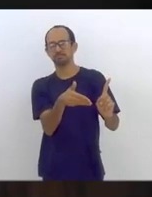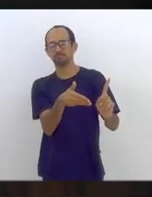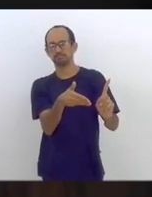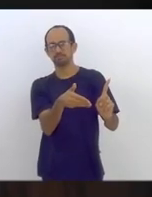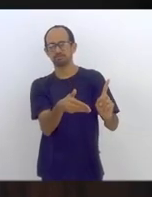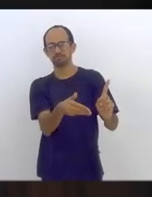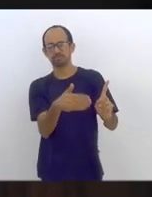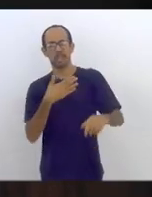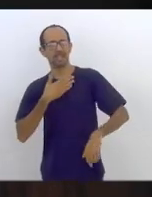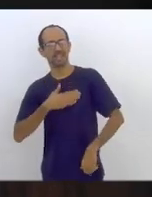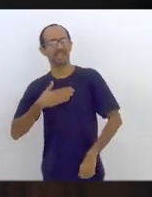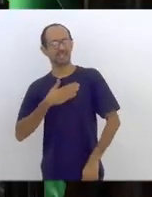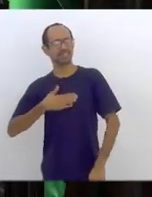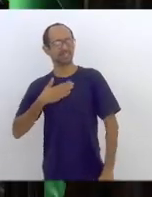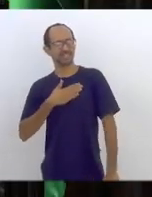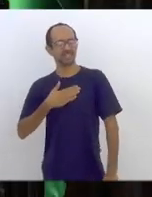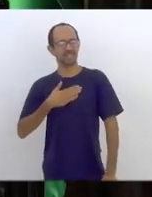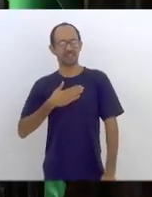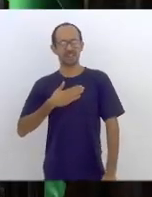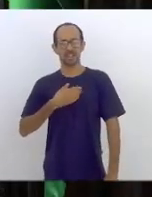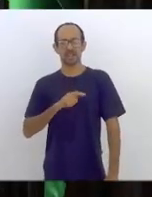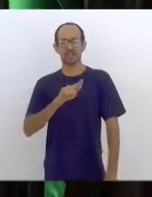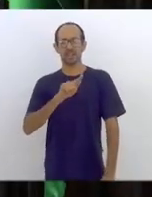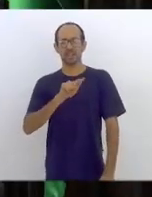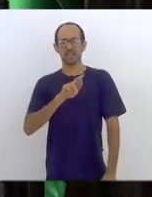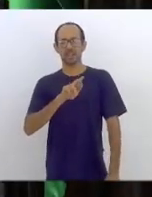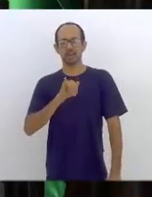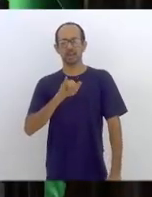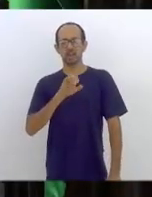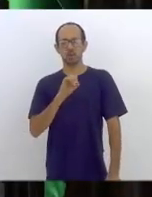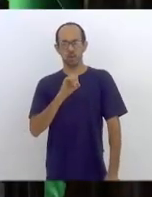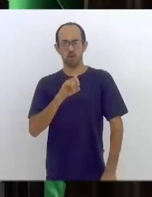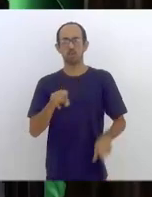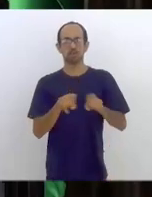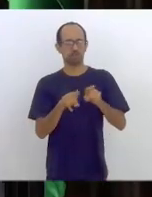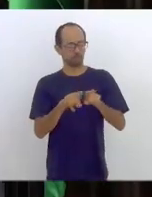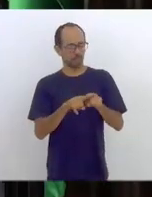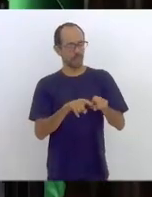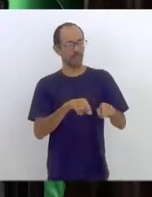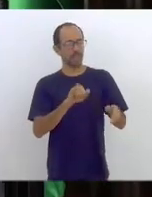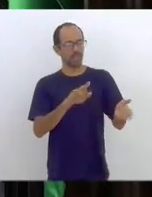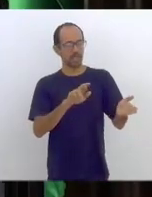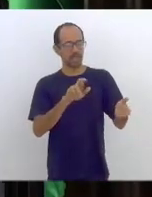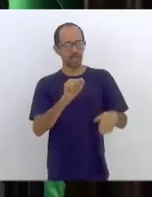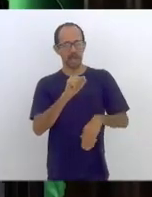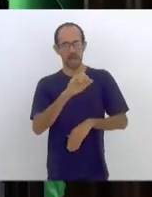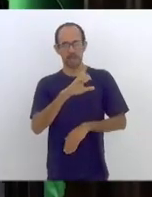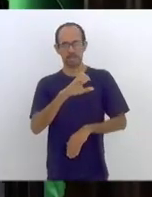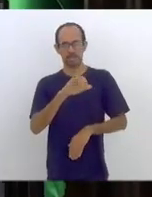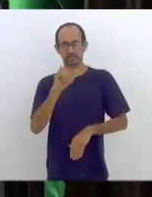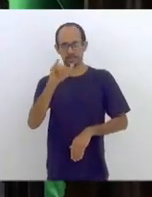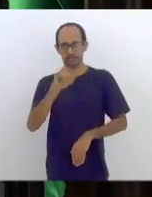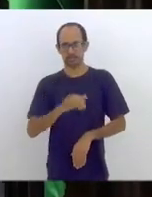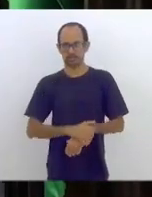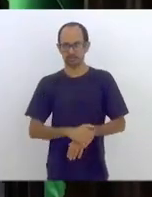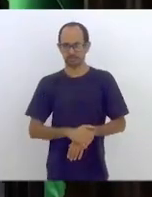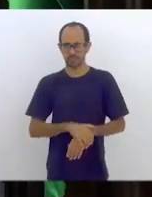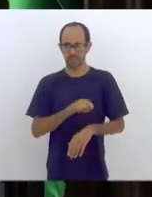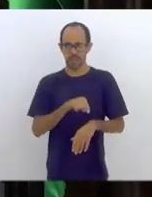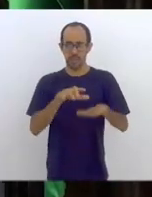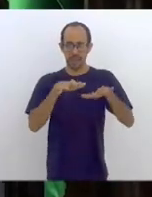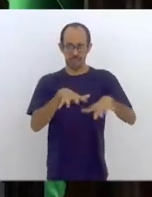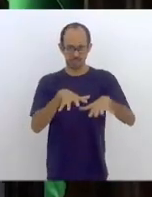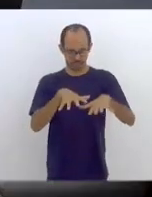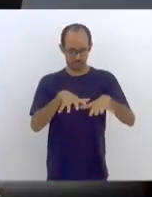minha querida griot, dona Iraci, maravilhosa, porque é assim